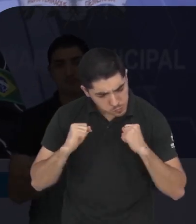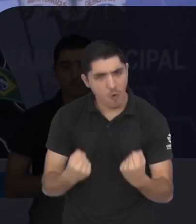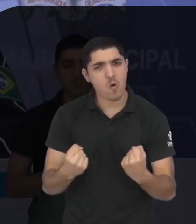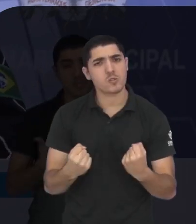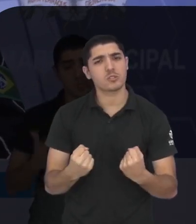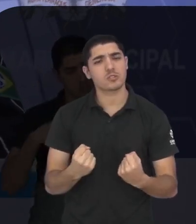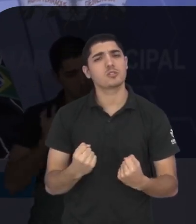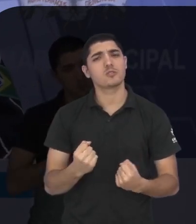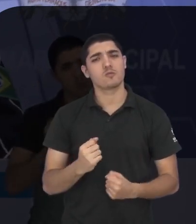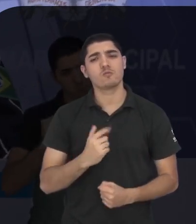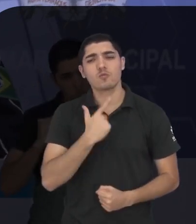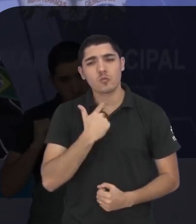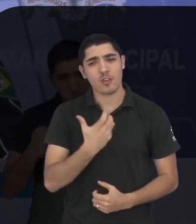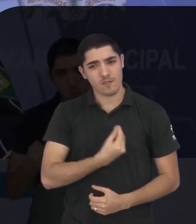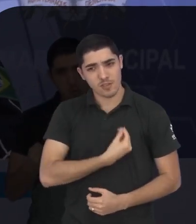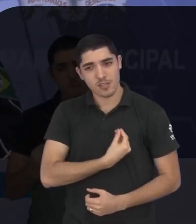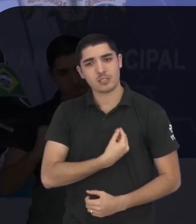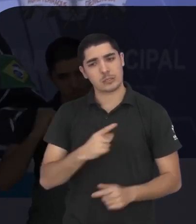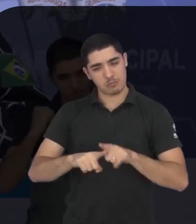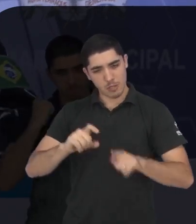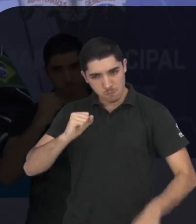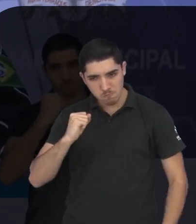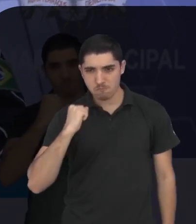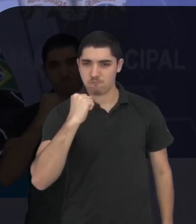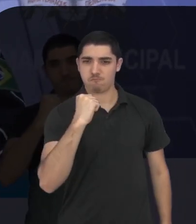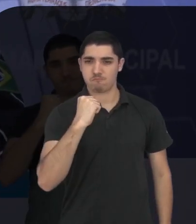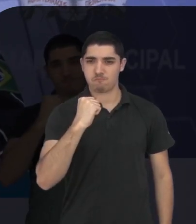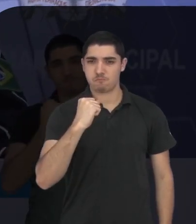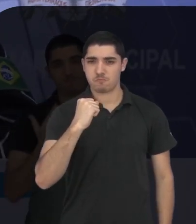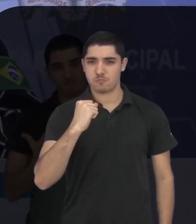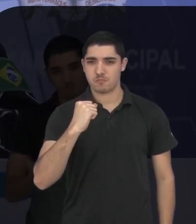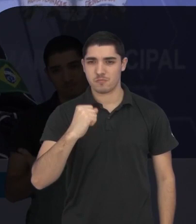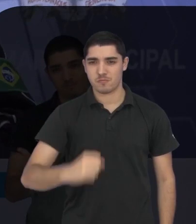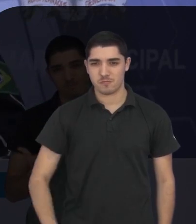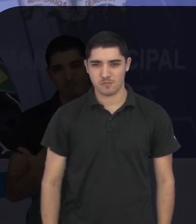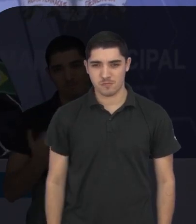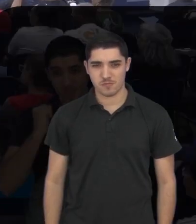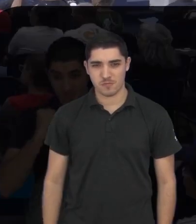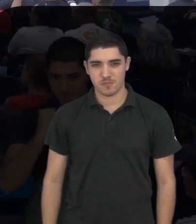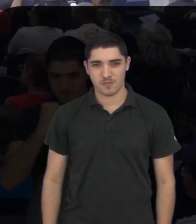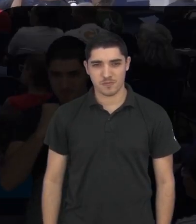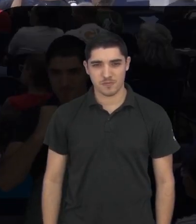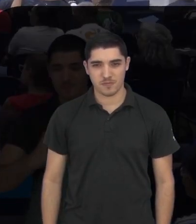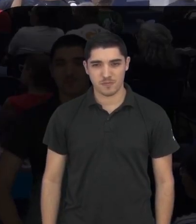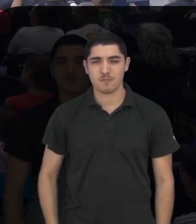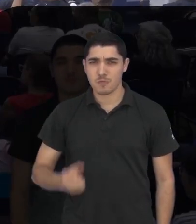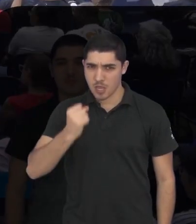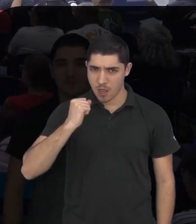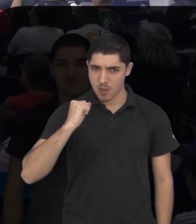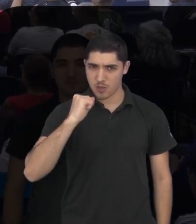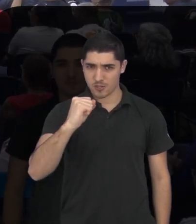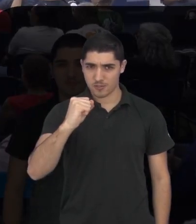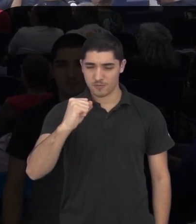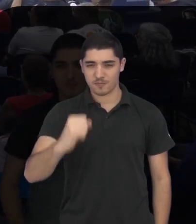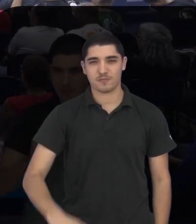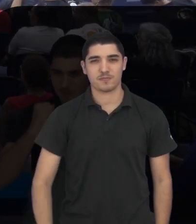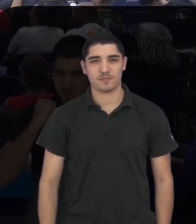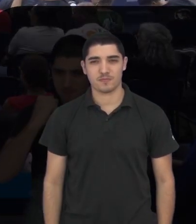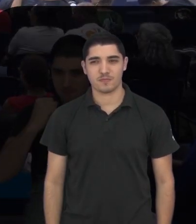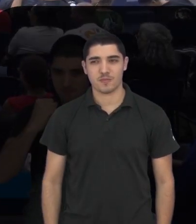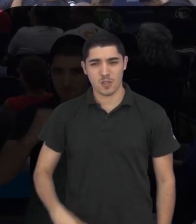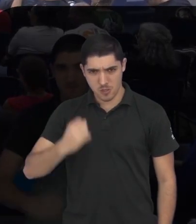bem-vinda, porque ajuda a oxigenar os integrantes da rede de proteção, O Conselho Tutelar é um órgão que não para, um órgão